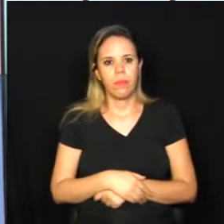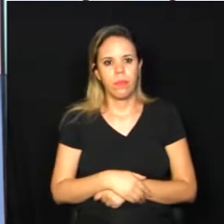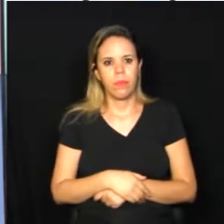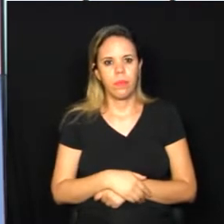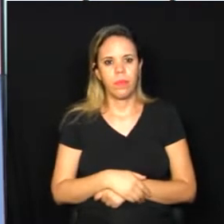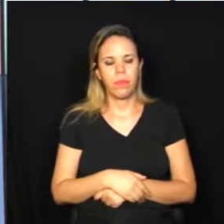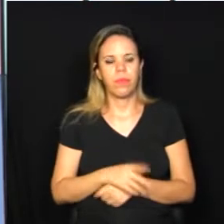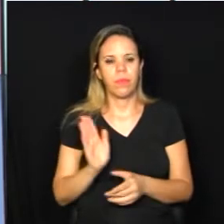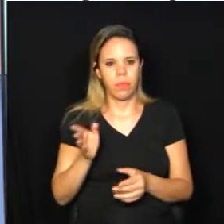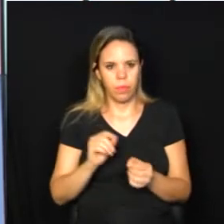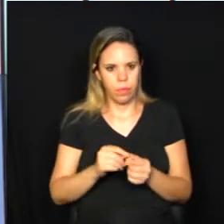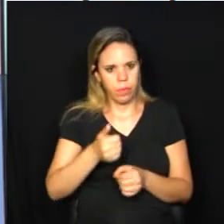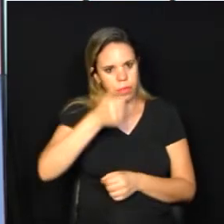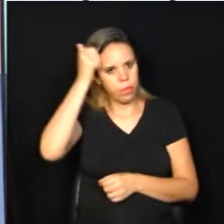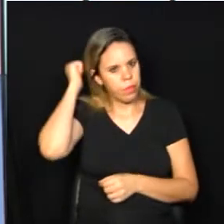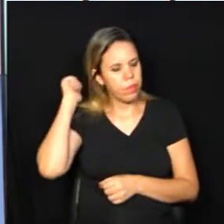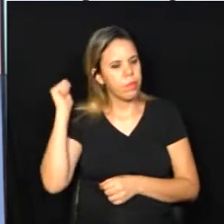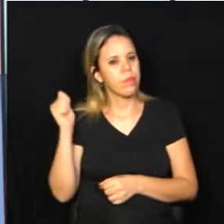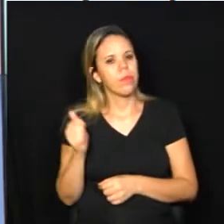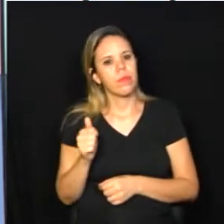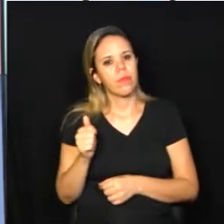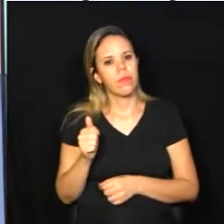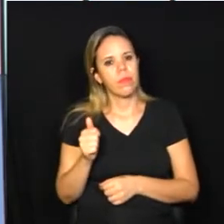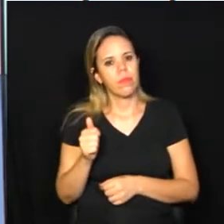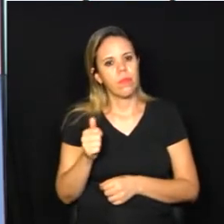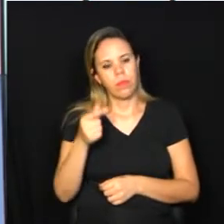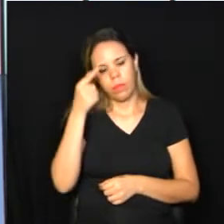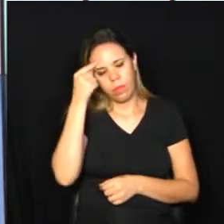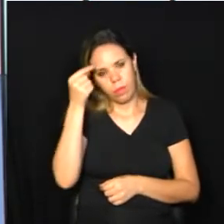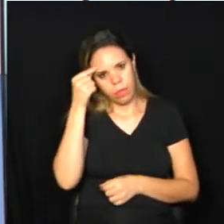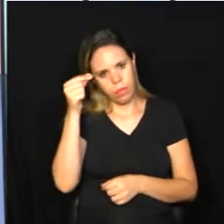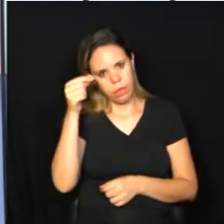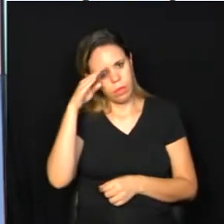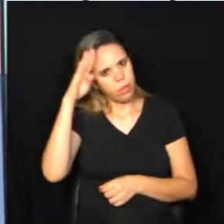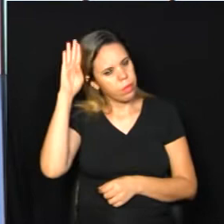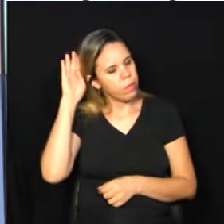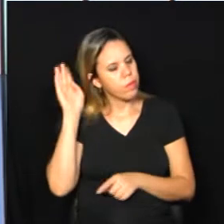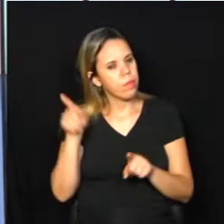prestou vestibular para a graduação também, olha,